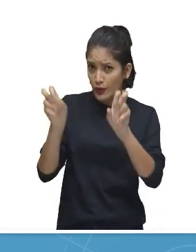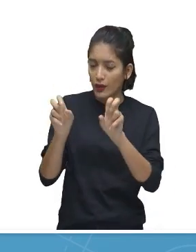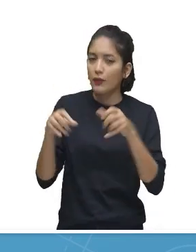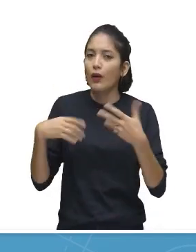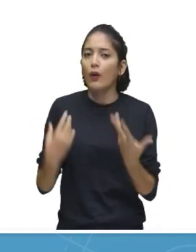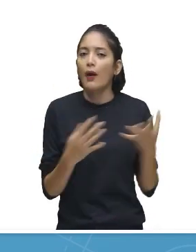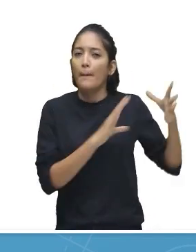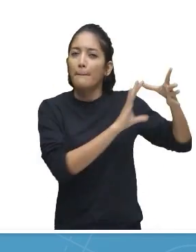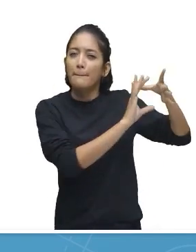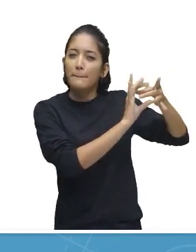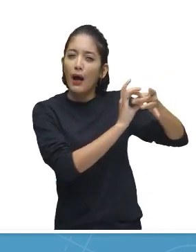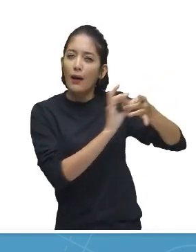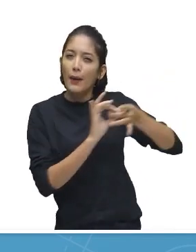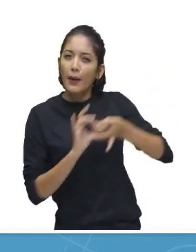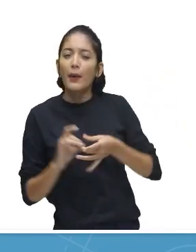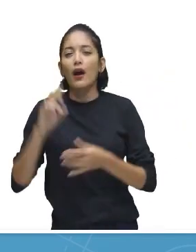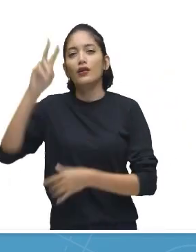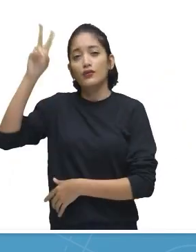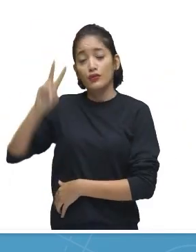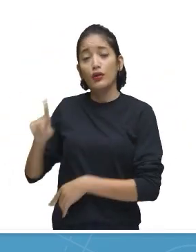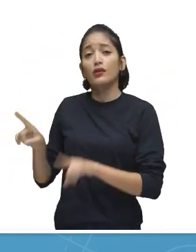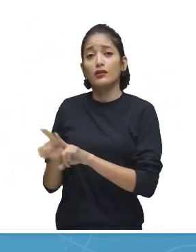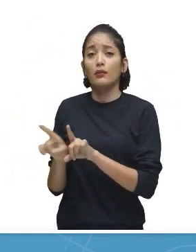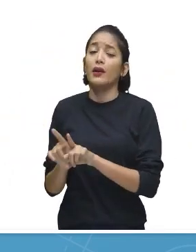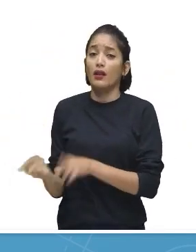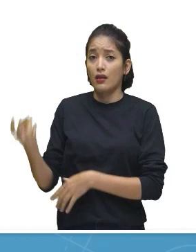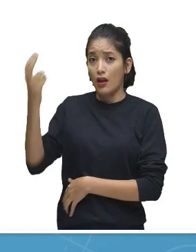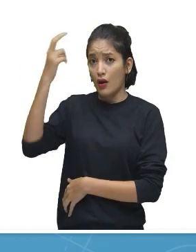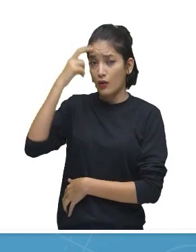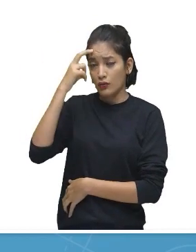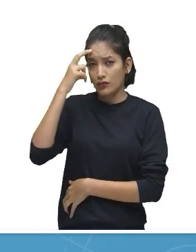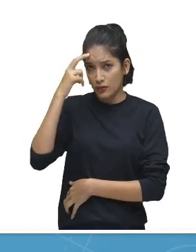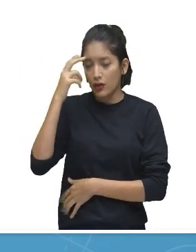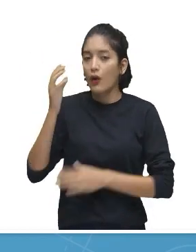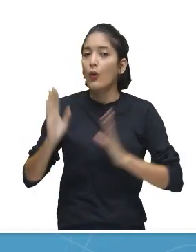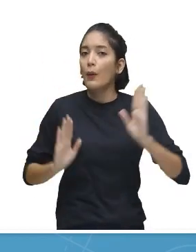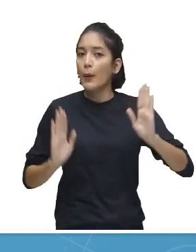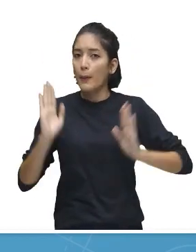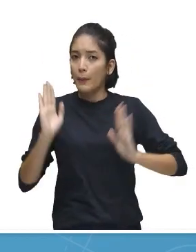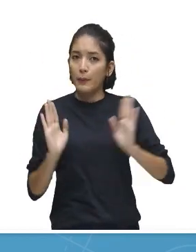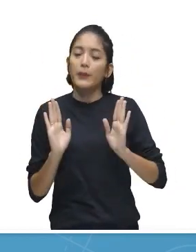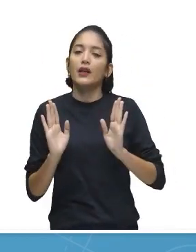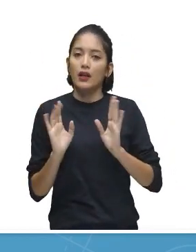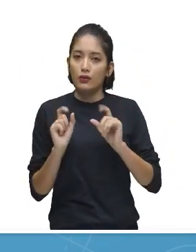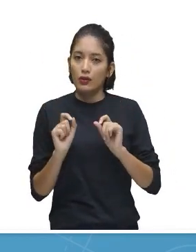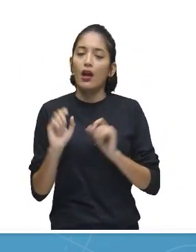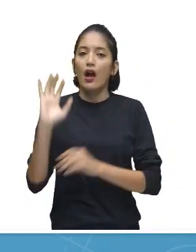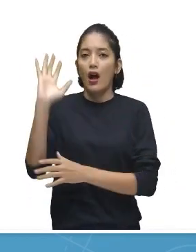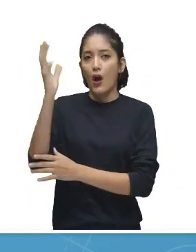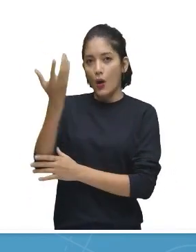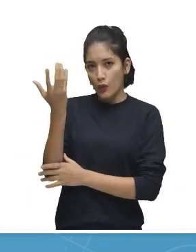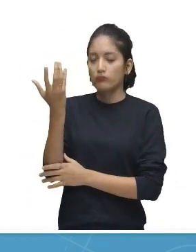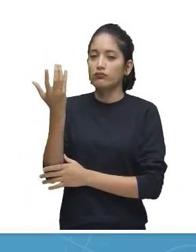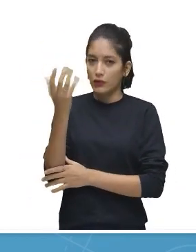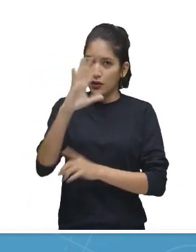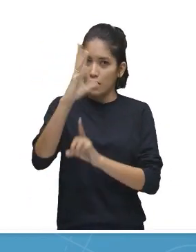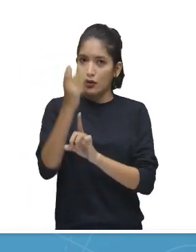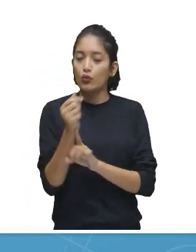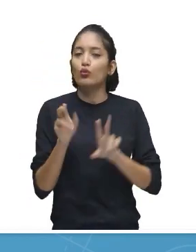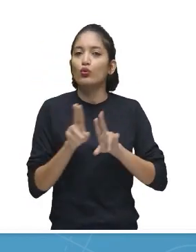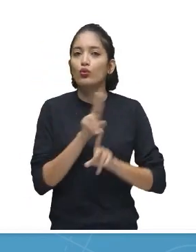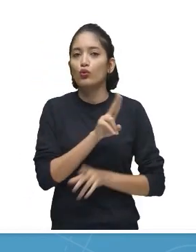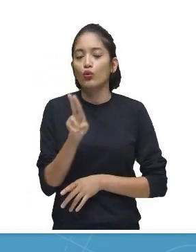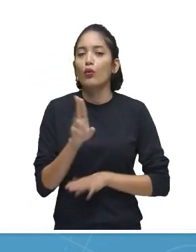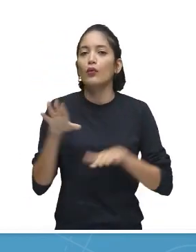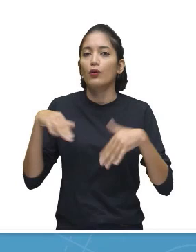contexto histórico e cultural durante o período desses movimentos artísticos, que é chamado de